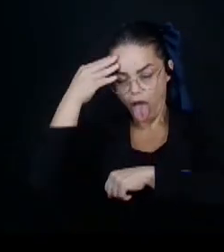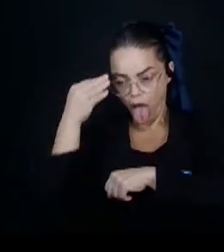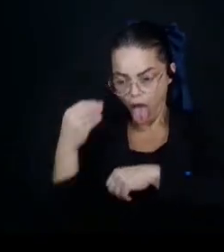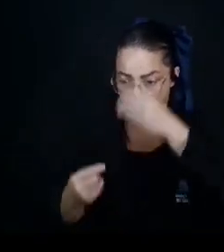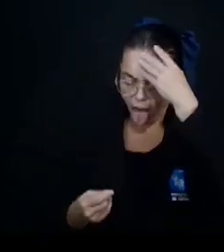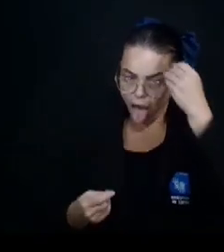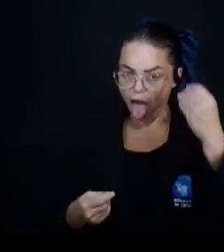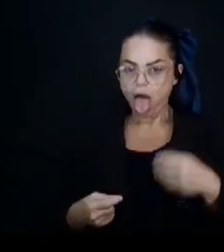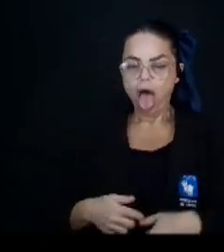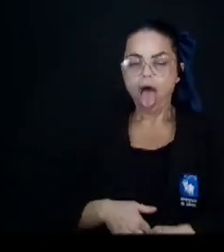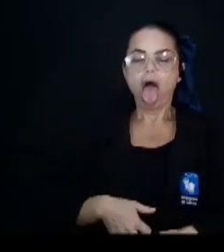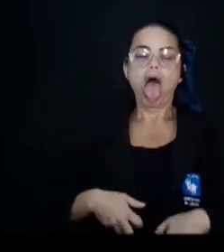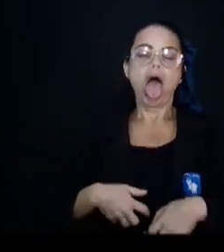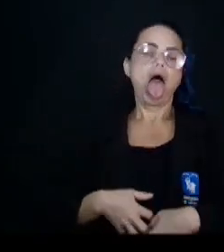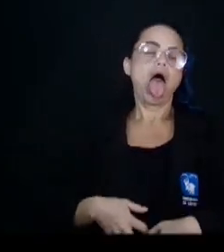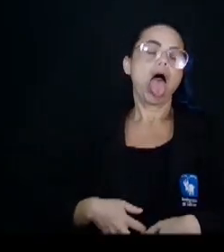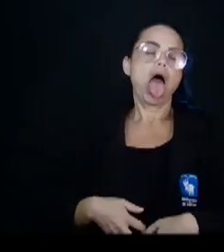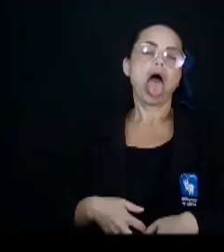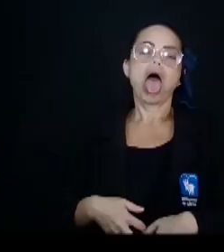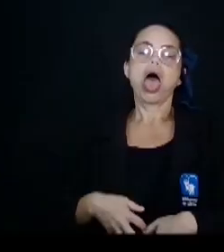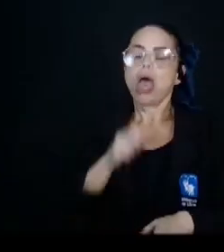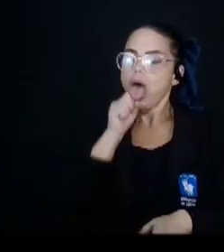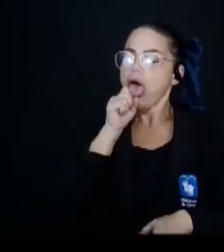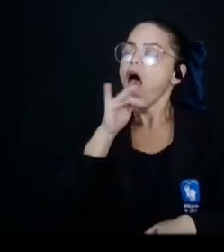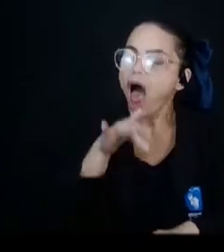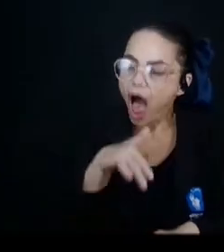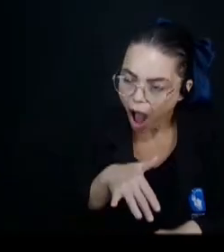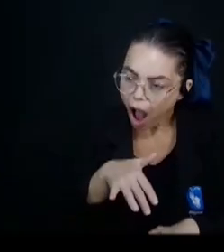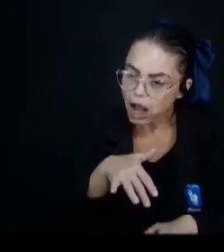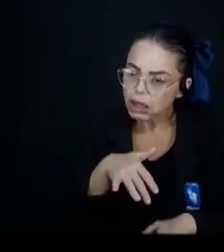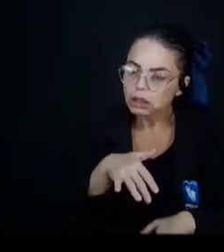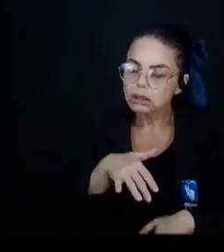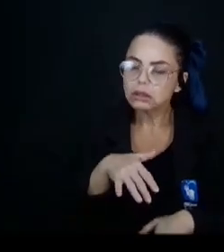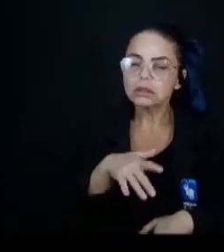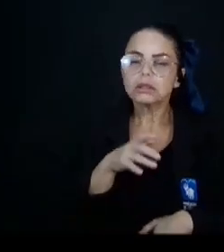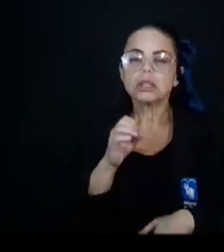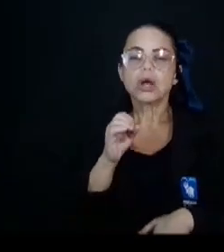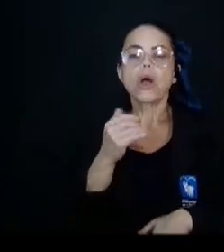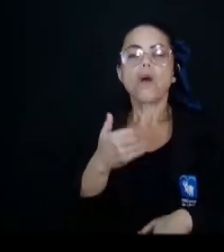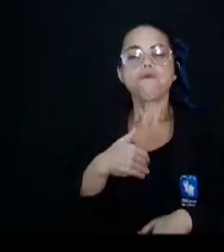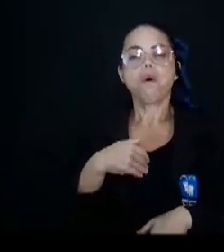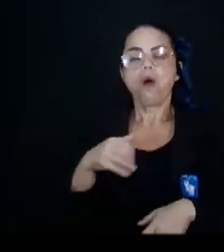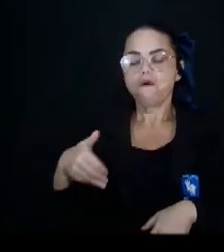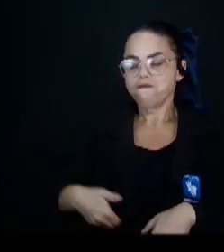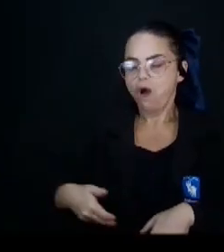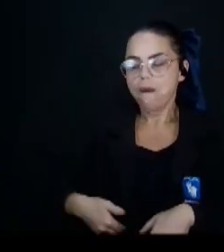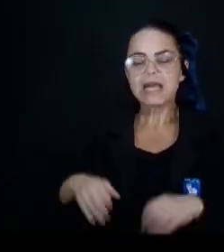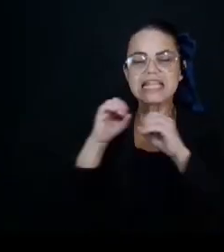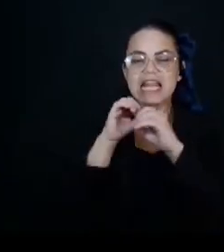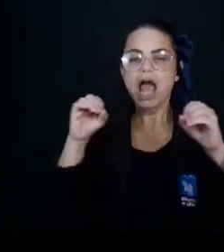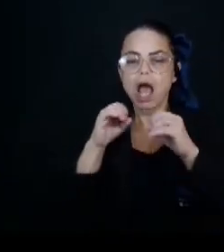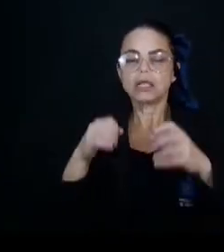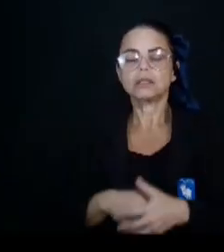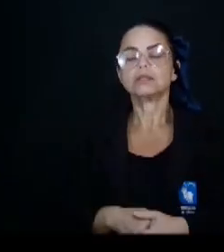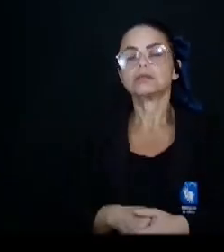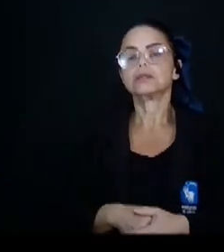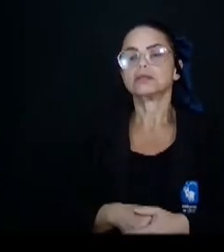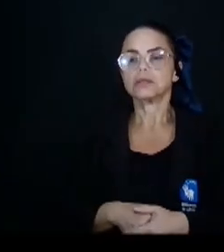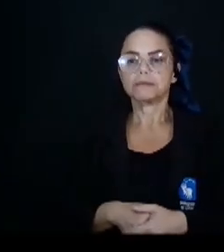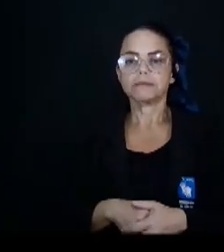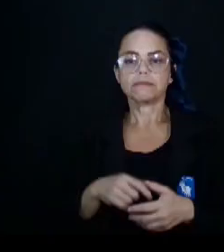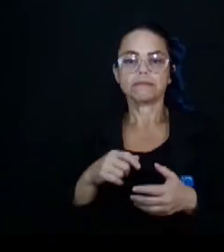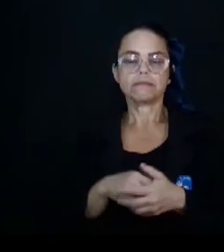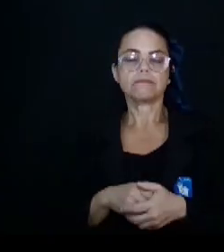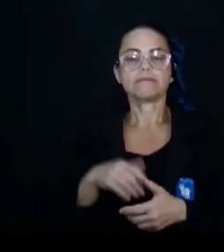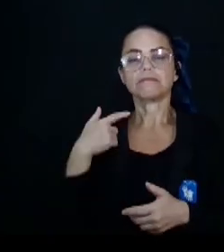gastrointestinal, então enjoo, perda de apetite, mudança de paladar, e a gente tem os efeitos um